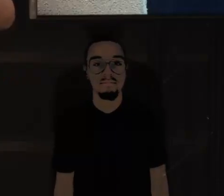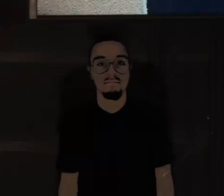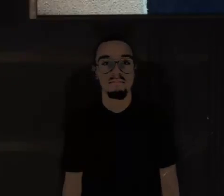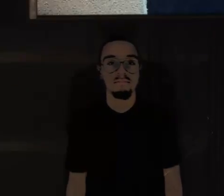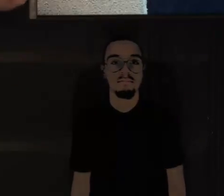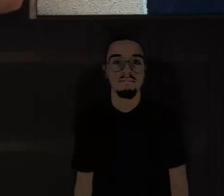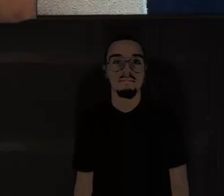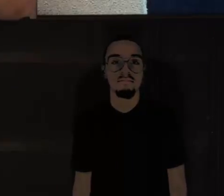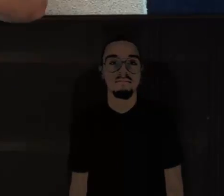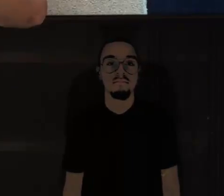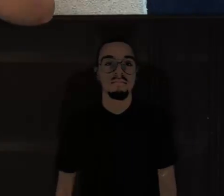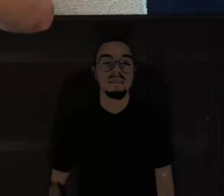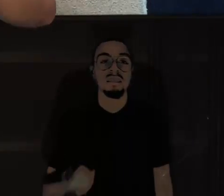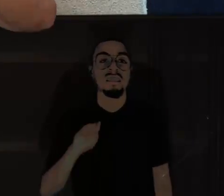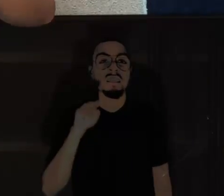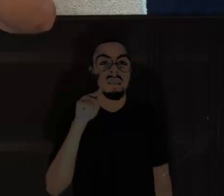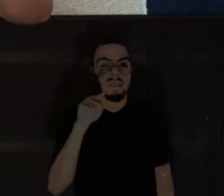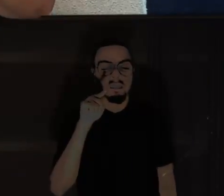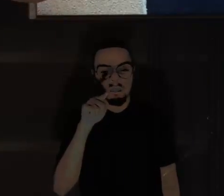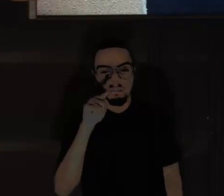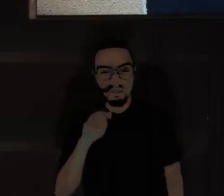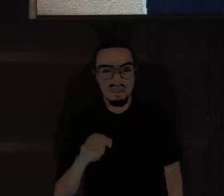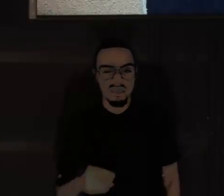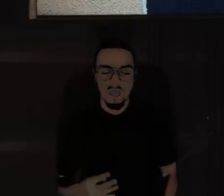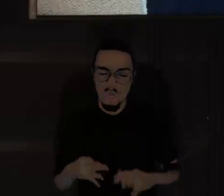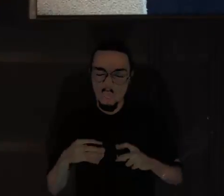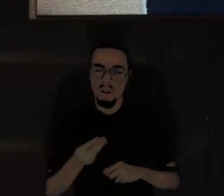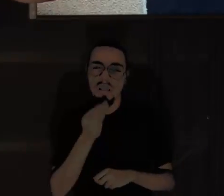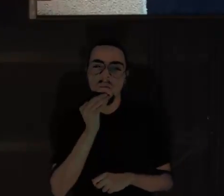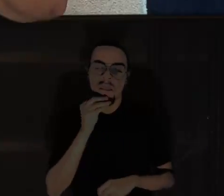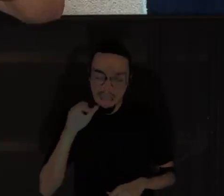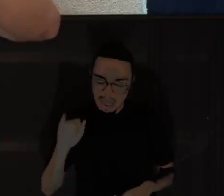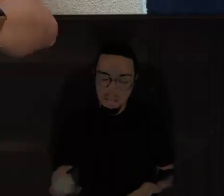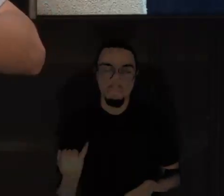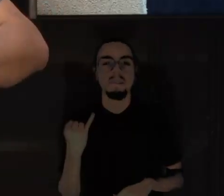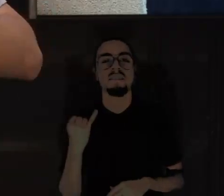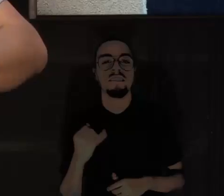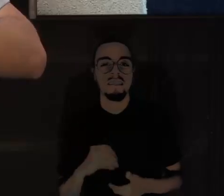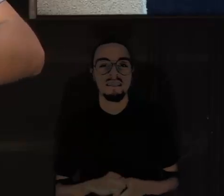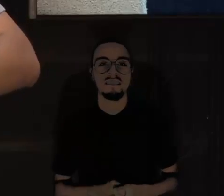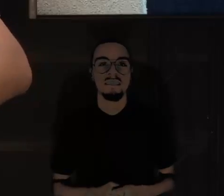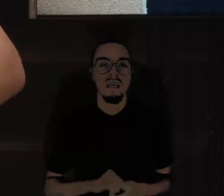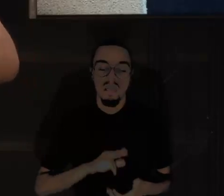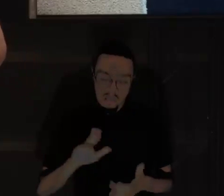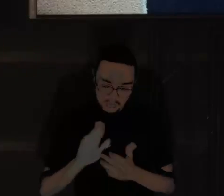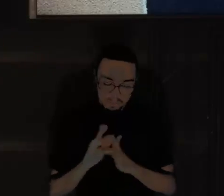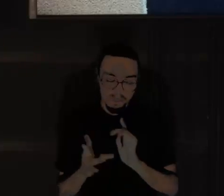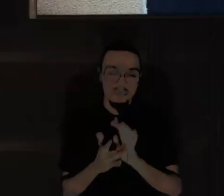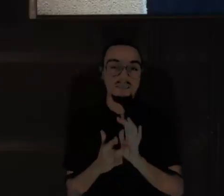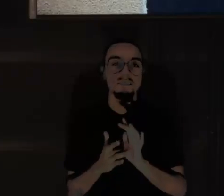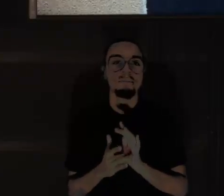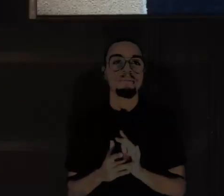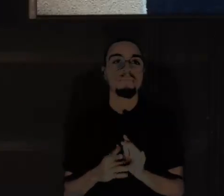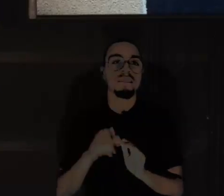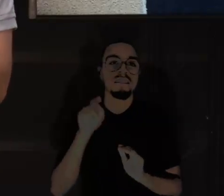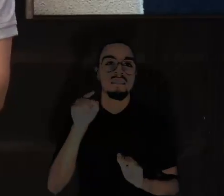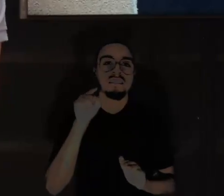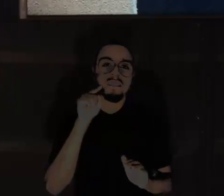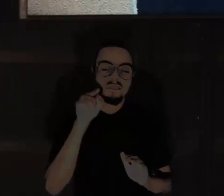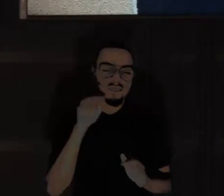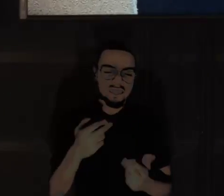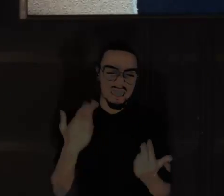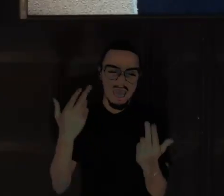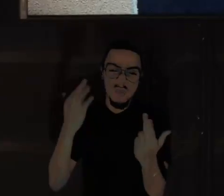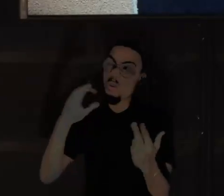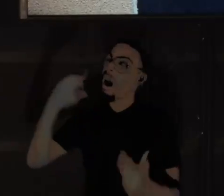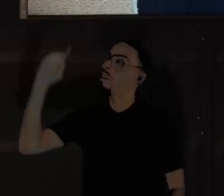aproveitará todas as oportunidades sem dar espaço para o inimigo, em nome de Jesus. Você vai se tornar parecido com